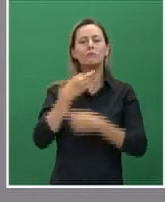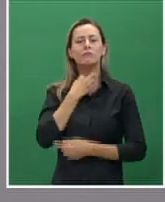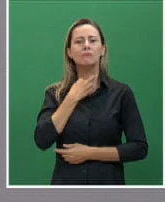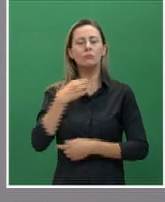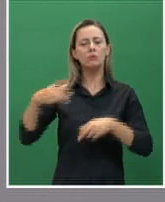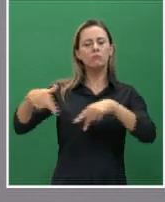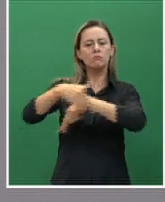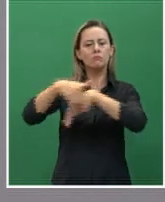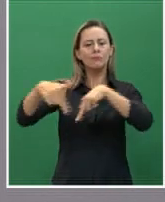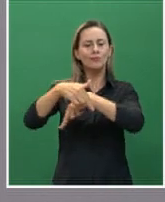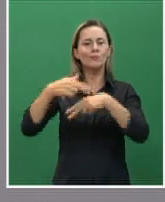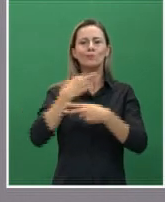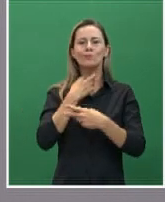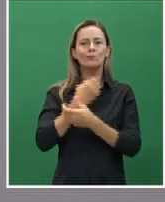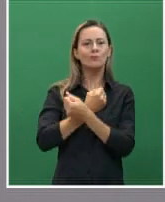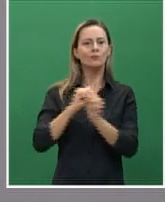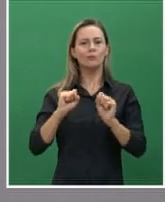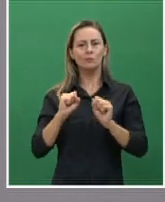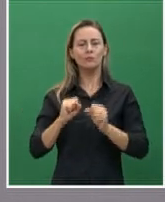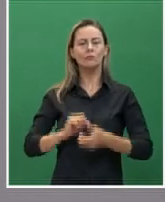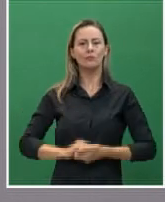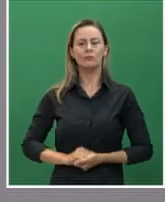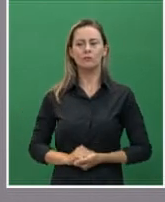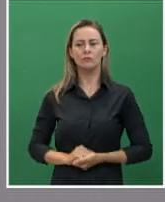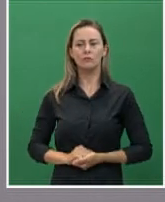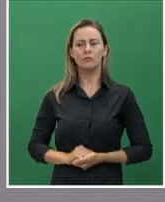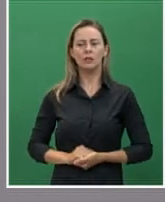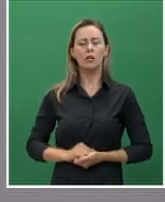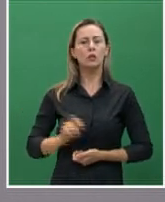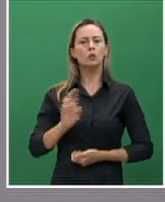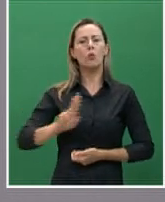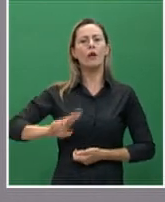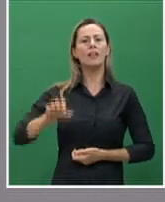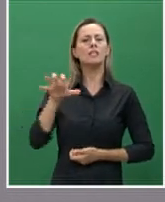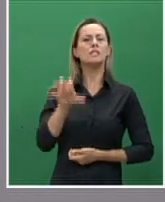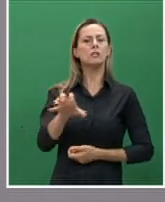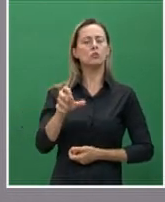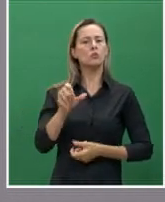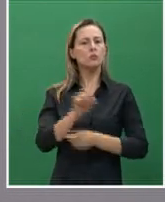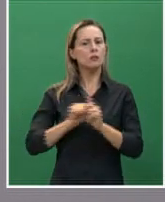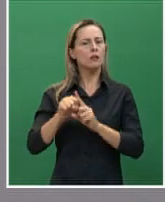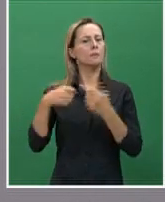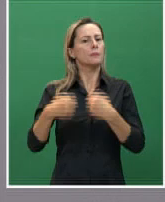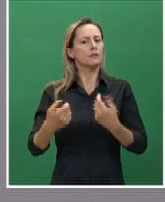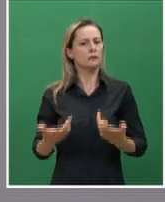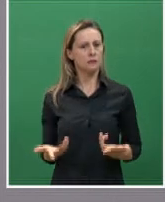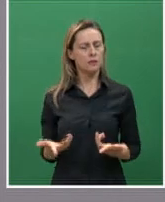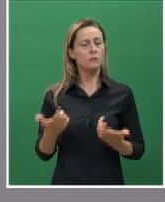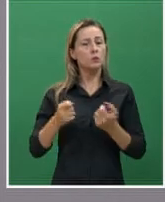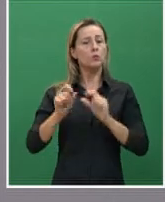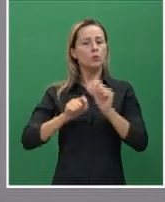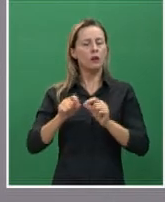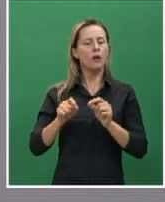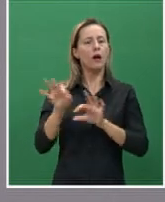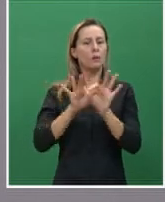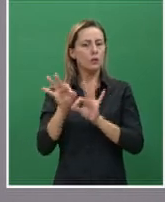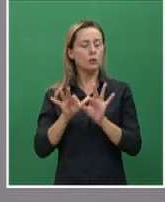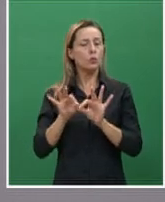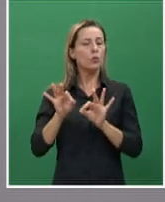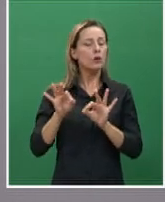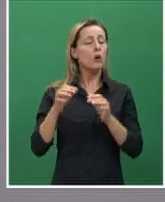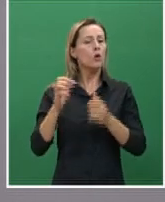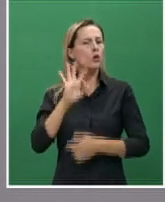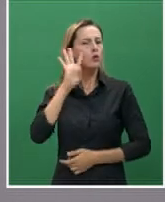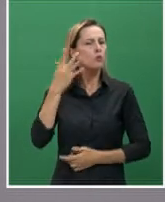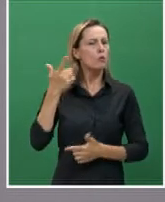não pode transitar eu acho que não é desse tipo de ação que é para que a nossa sociedade tem a nossa cidade precisa alterações definitivas as suas que